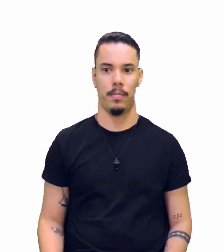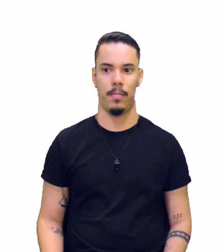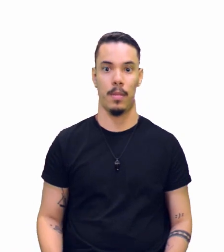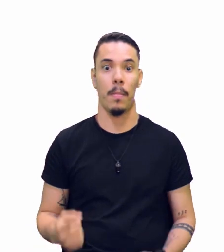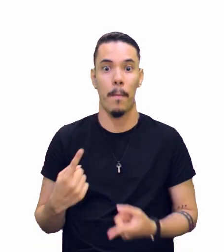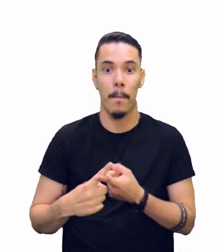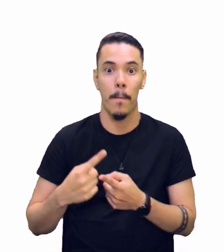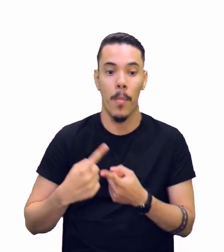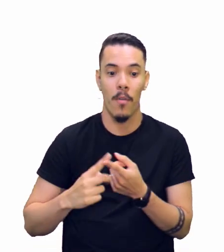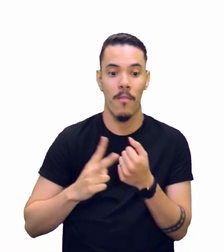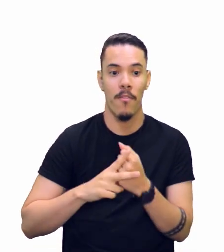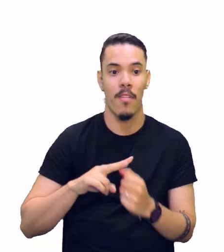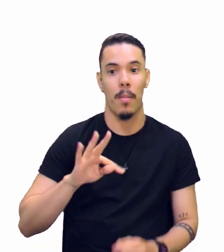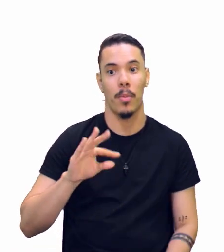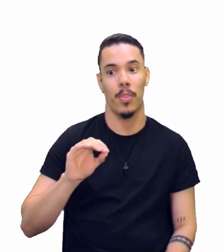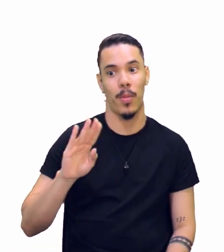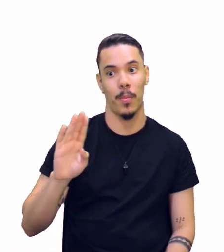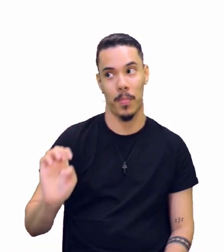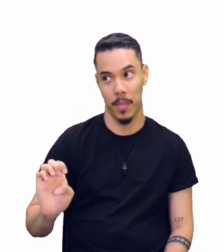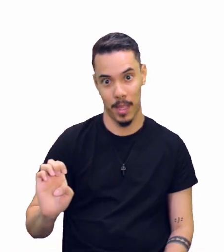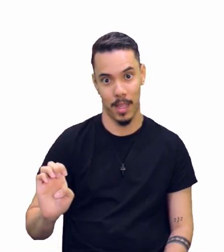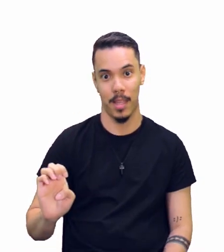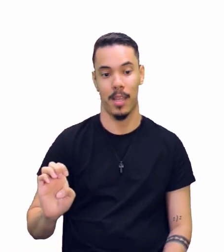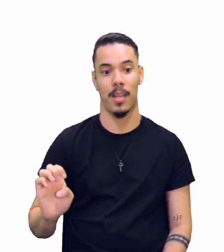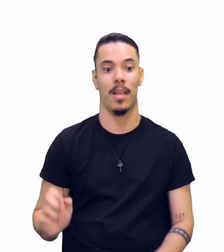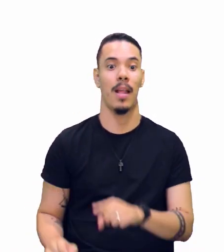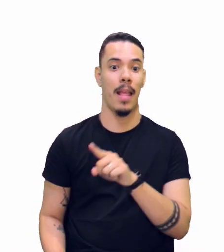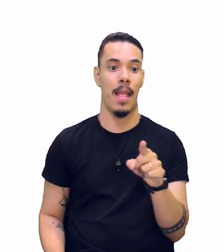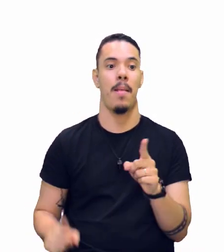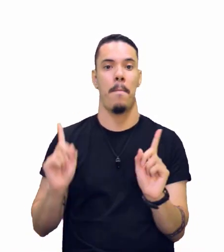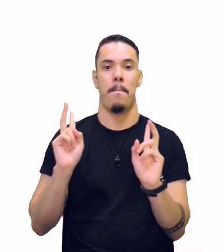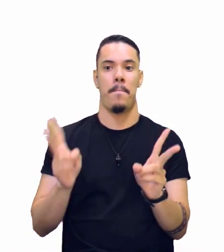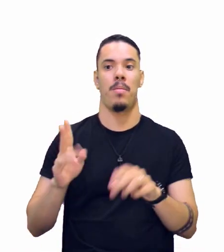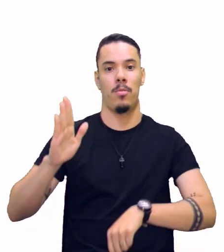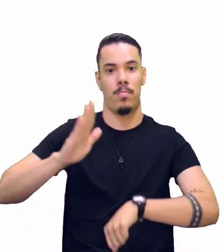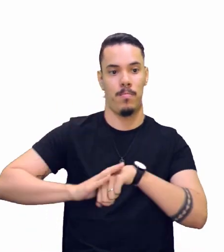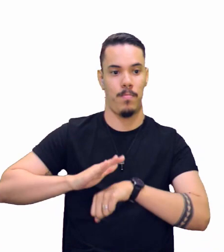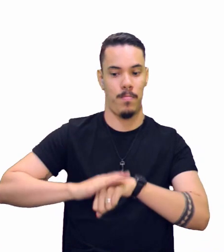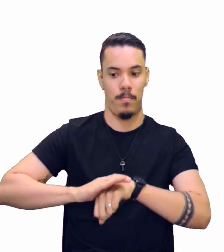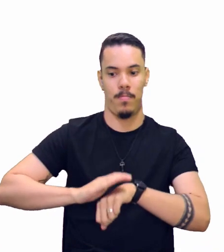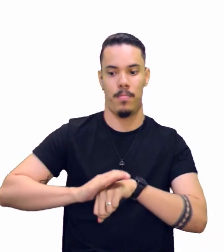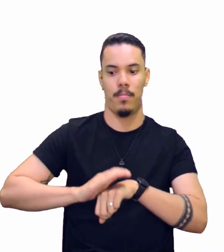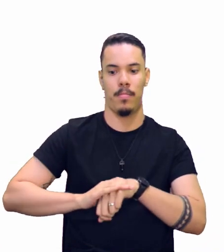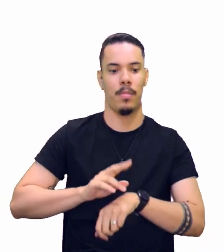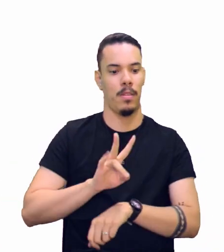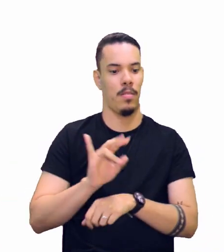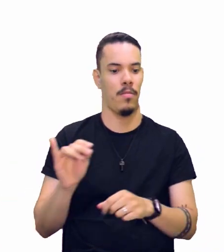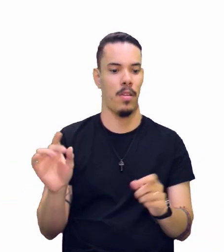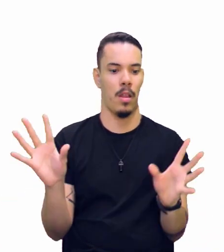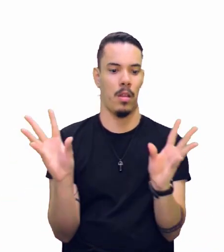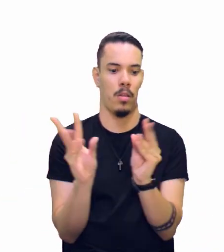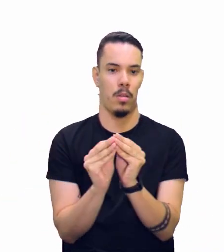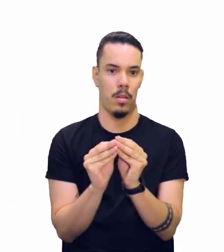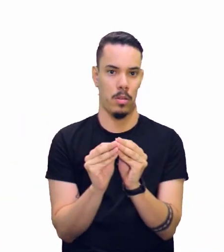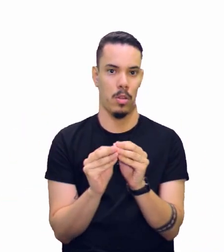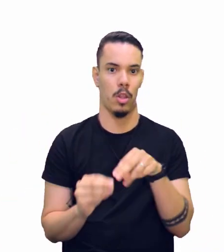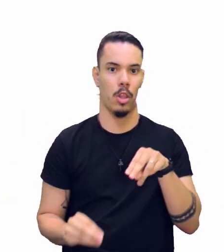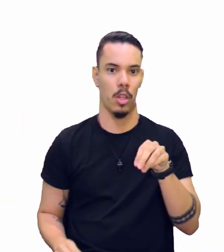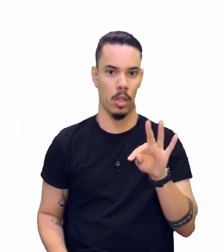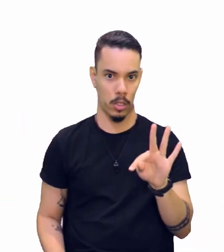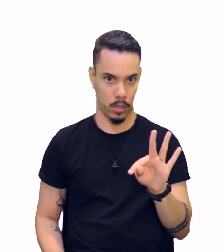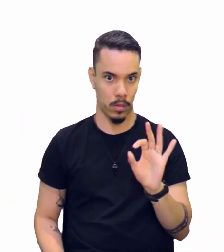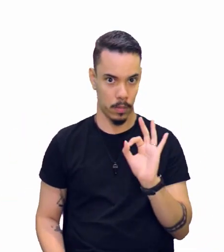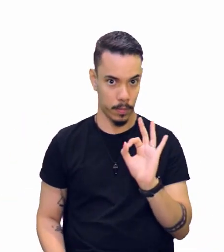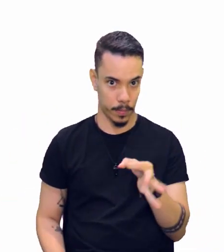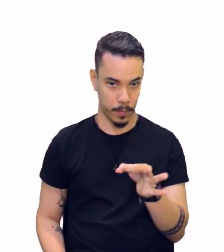to be. O verbo to be, ele mesmo é autossuficiente, então ele mesmo vai fazer a contração com not. E você vai